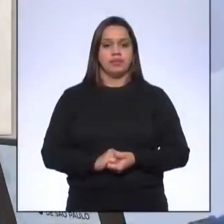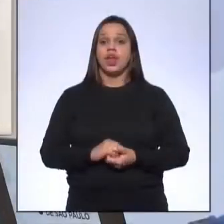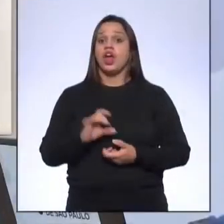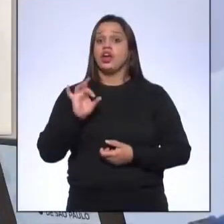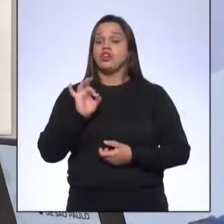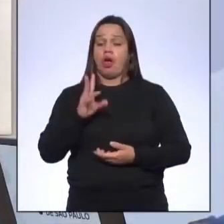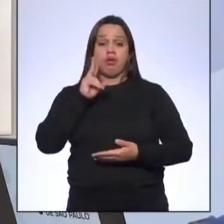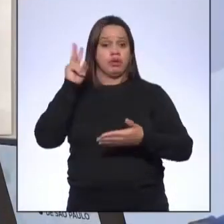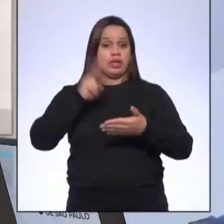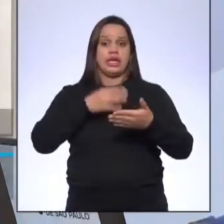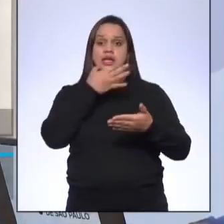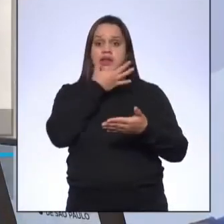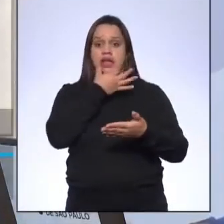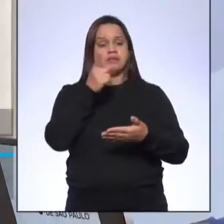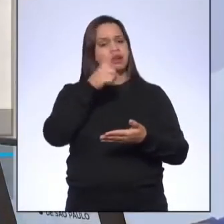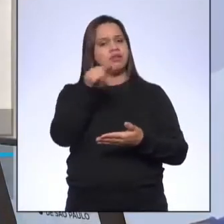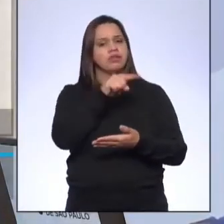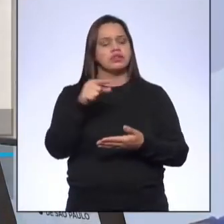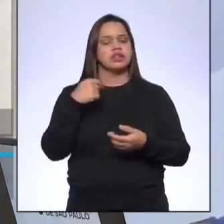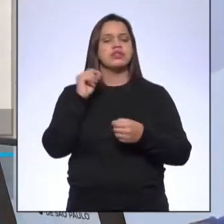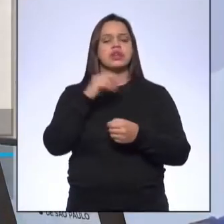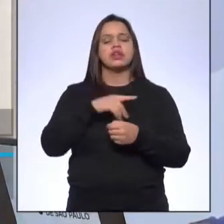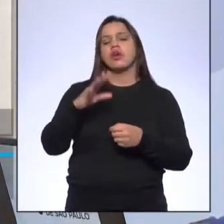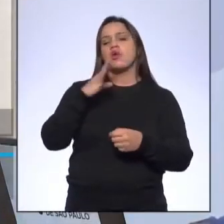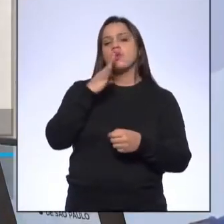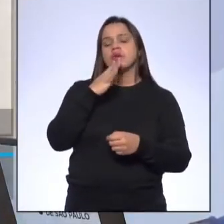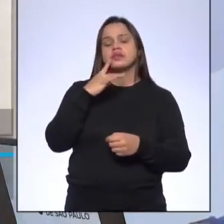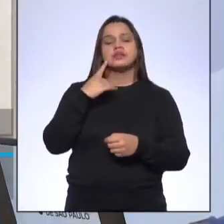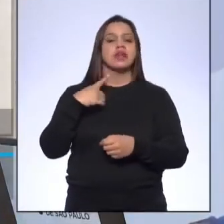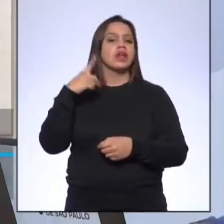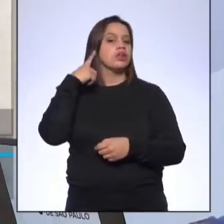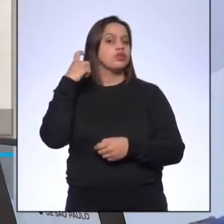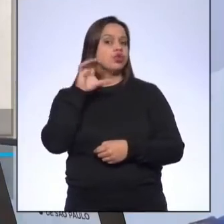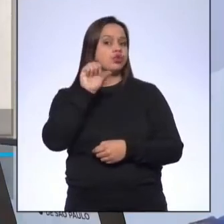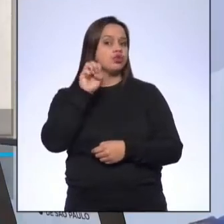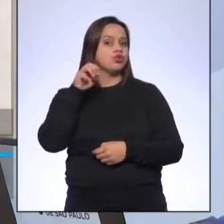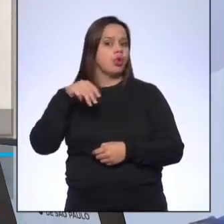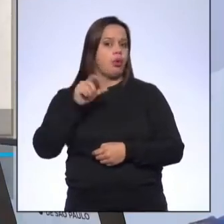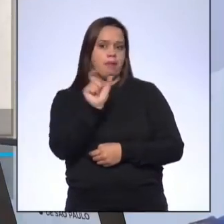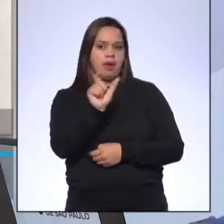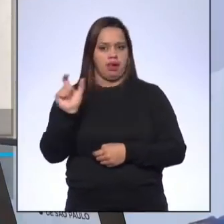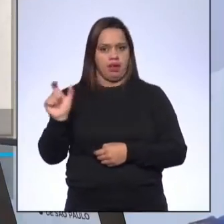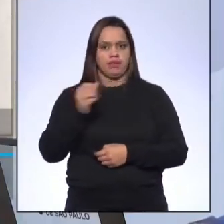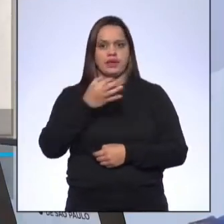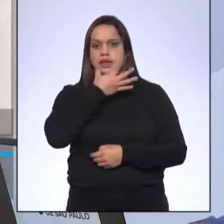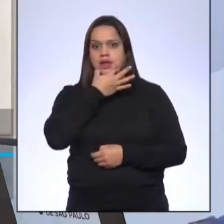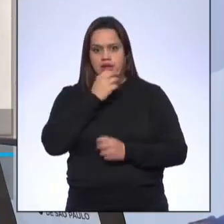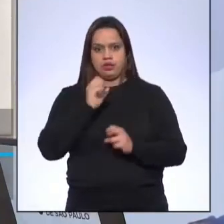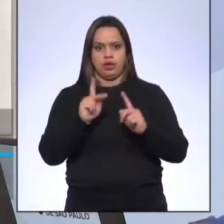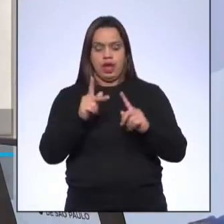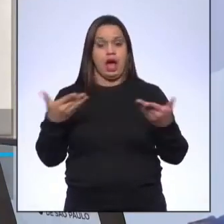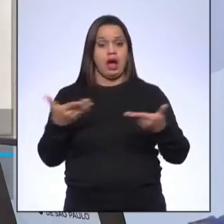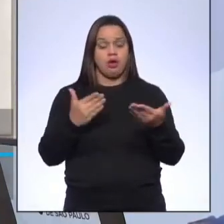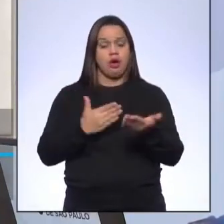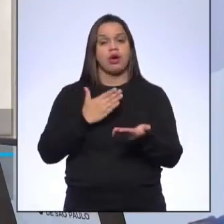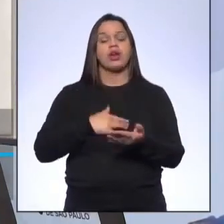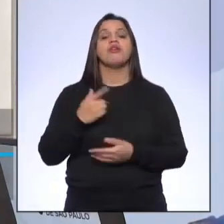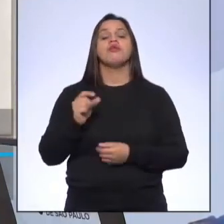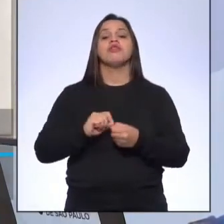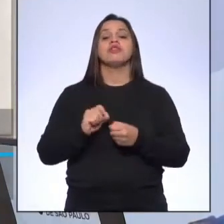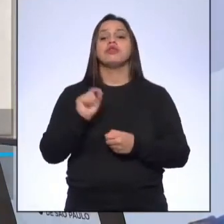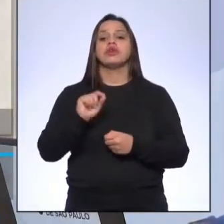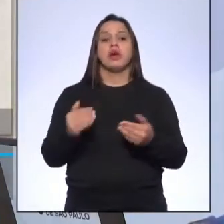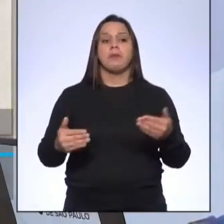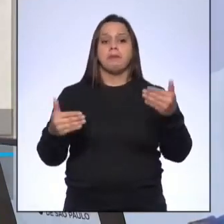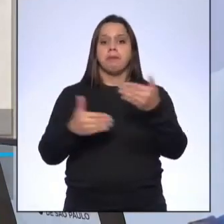das palavras, tá, pessoal? Agora, nós vamos para o próximo PPT, que é o do past. Nós